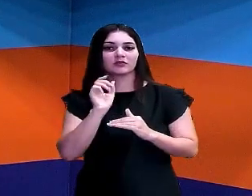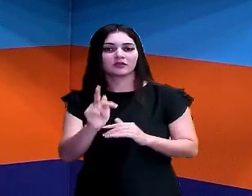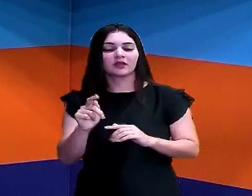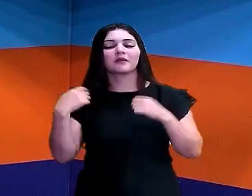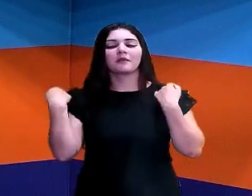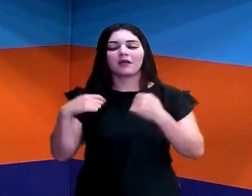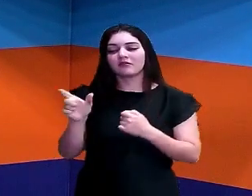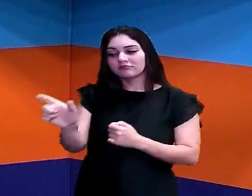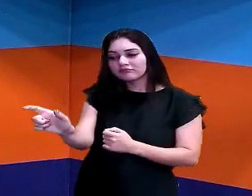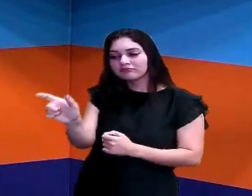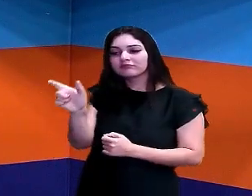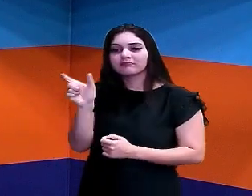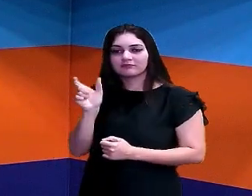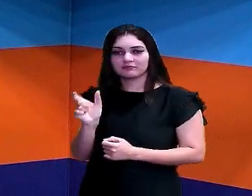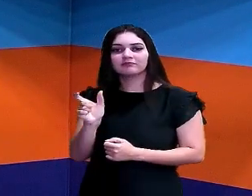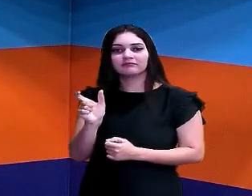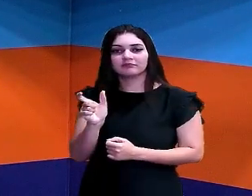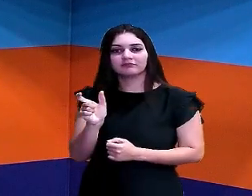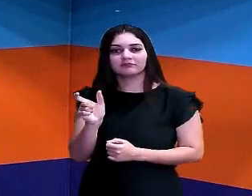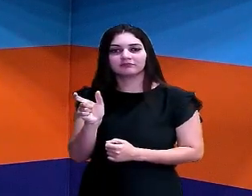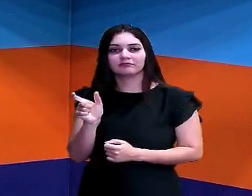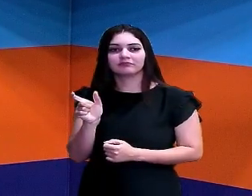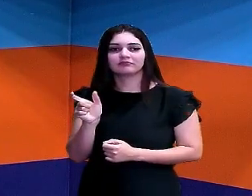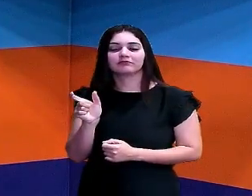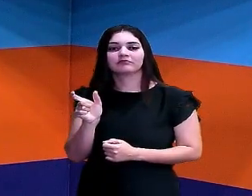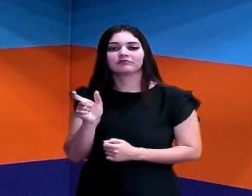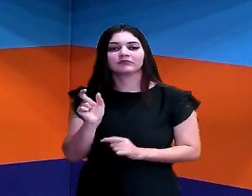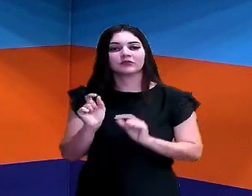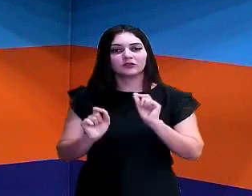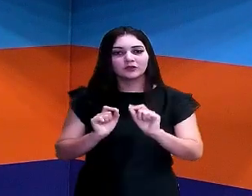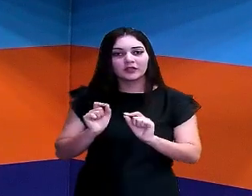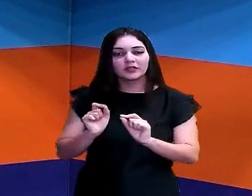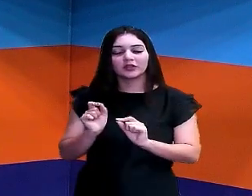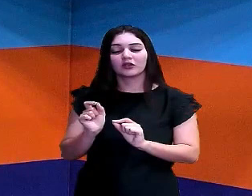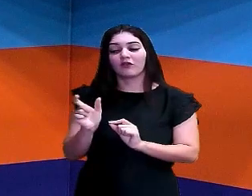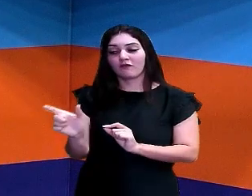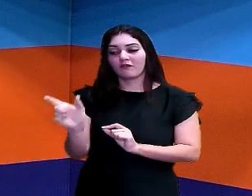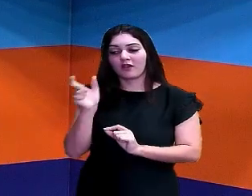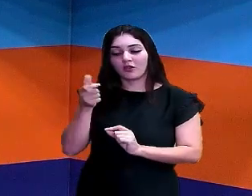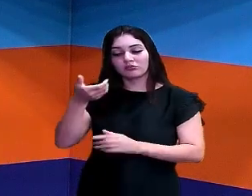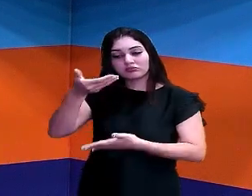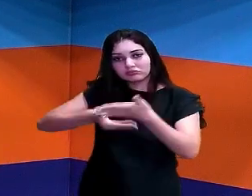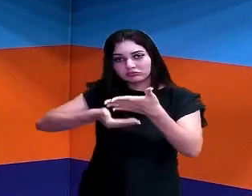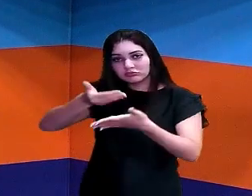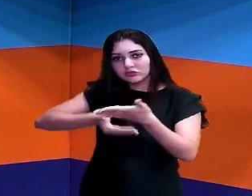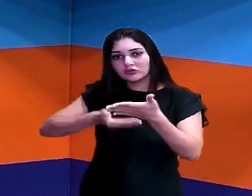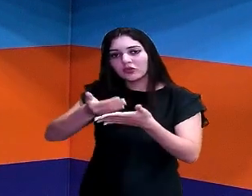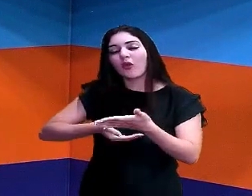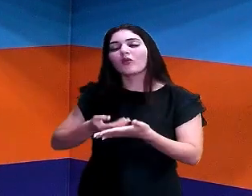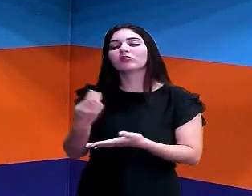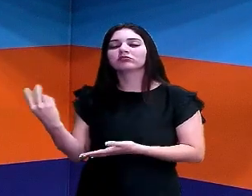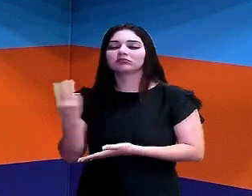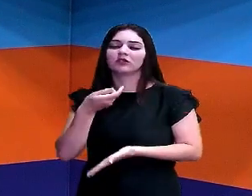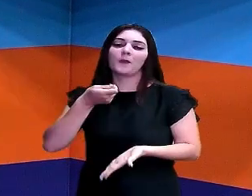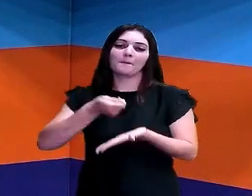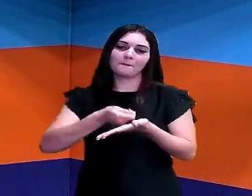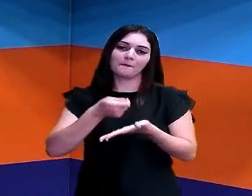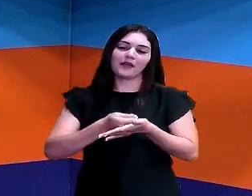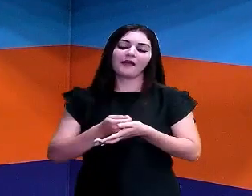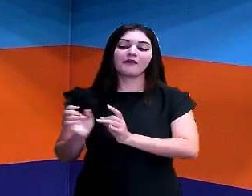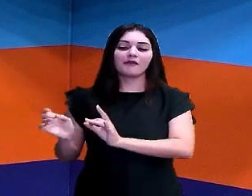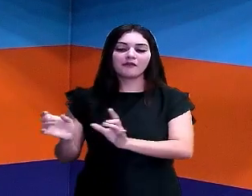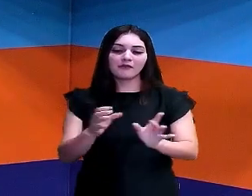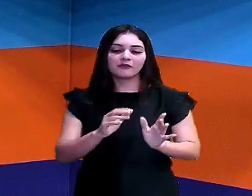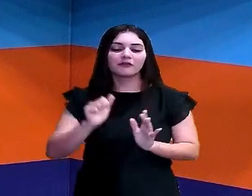pegar o valor aqui, ó, do desconto, que foi aqui o valor pago na liquidação,